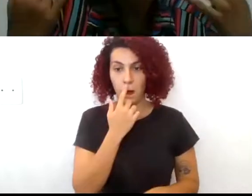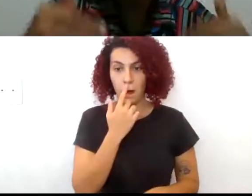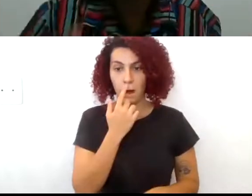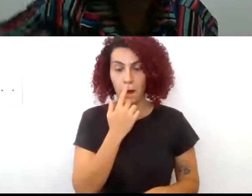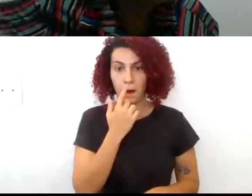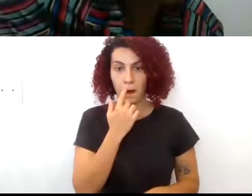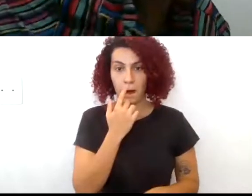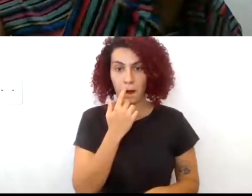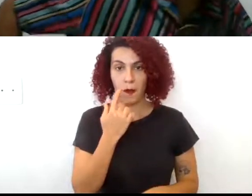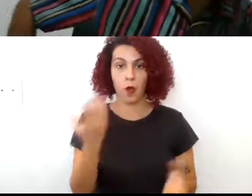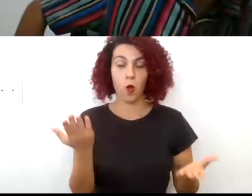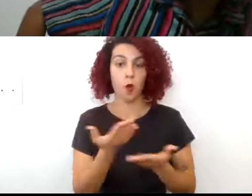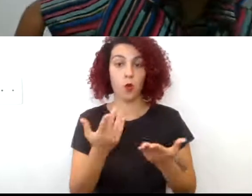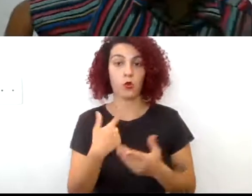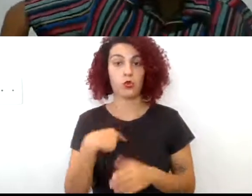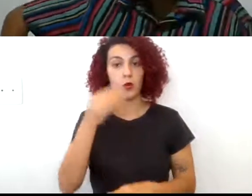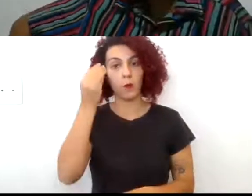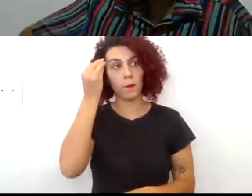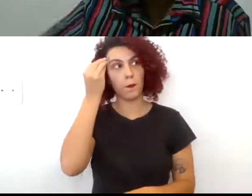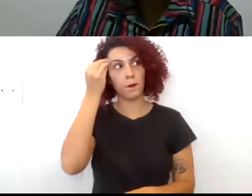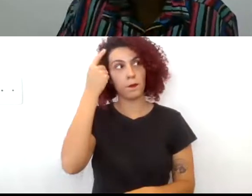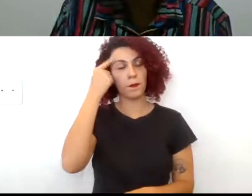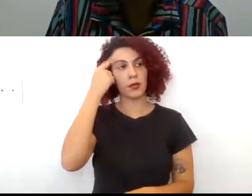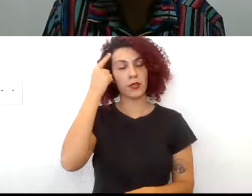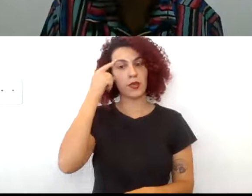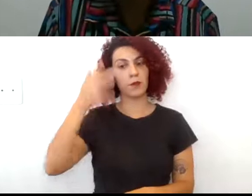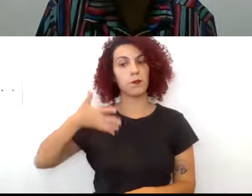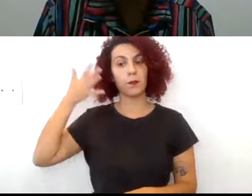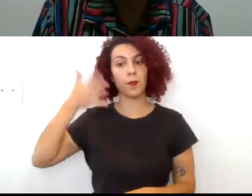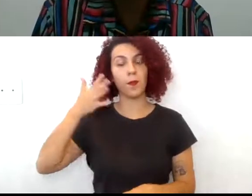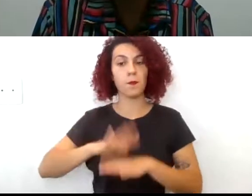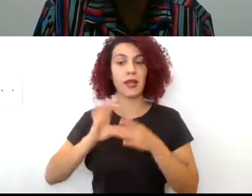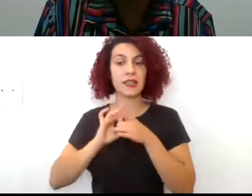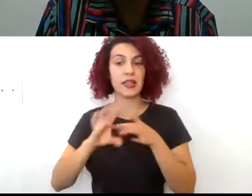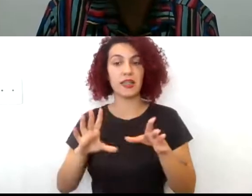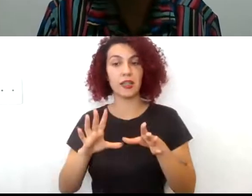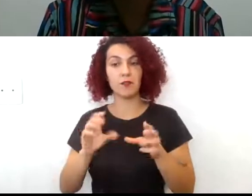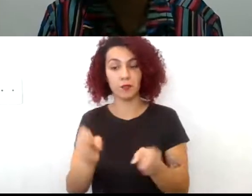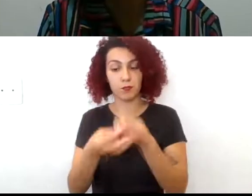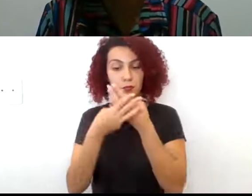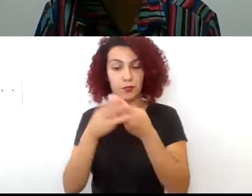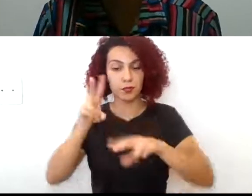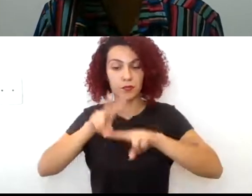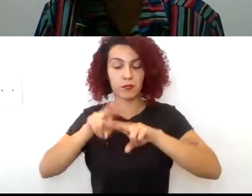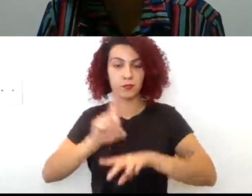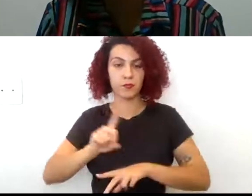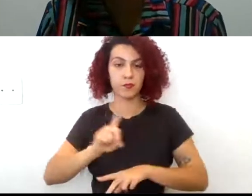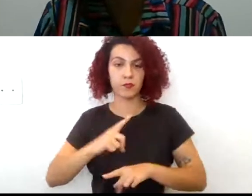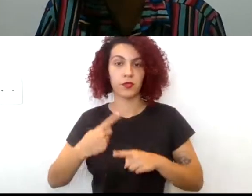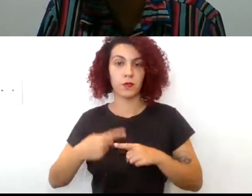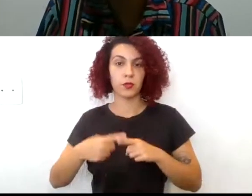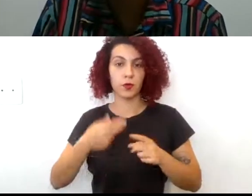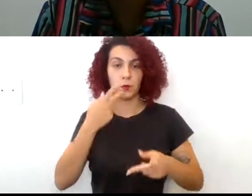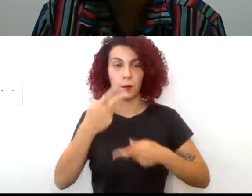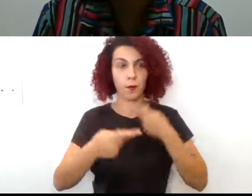eu hoje falei não vou tentar fazer uma forma mais livre porque é um assunto que na medida que eu também vou falando gente